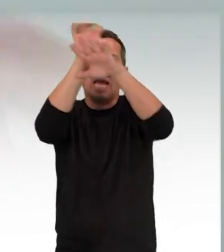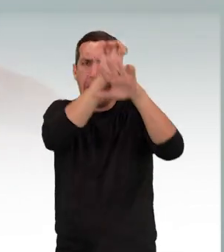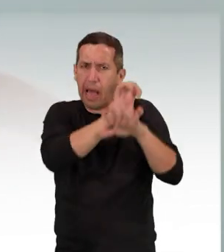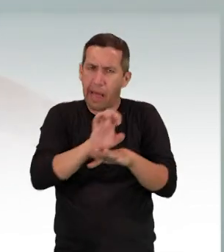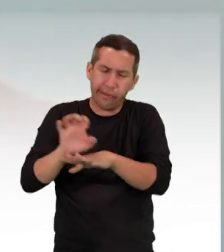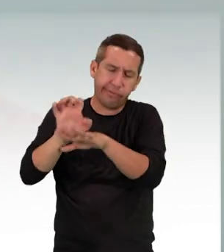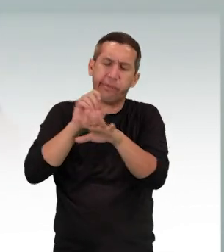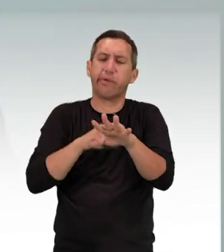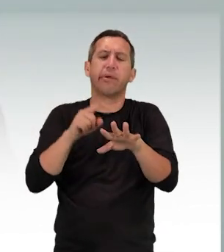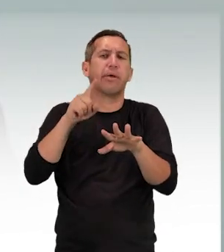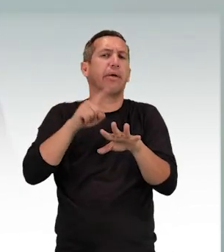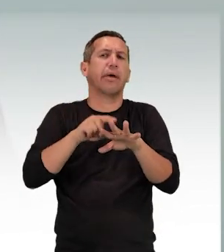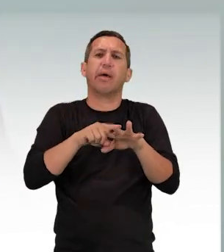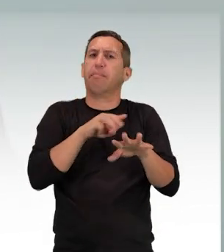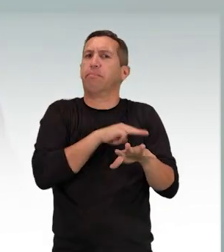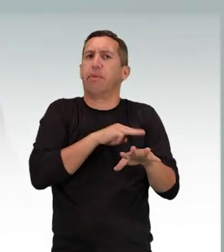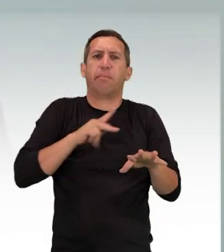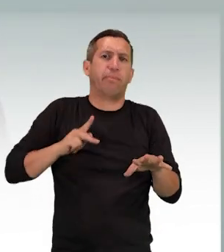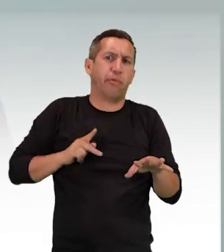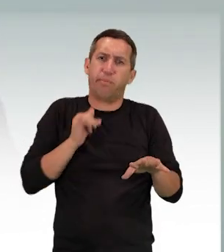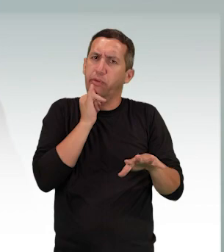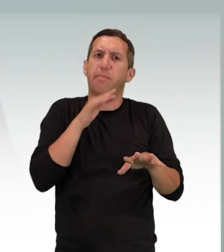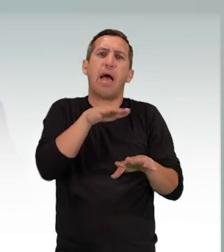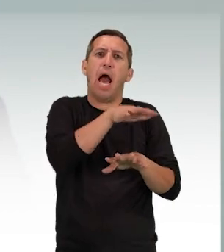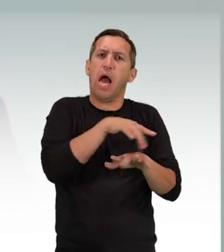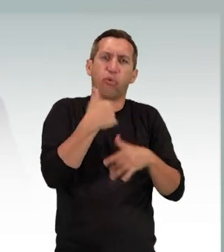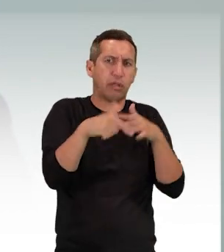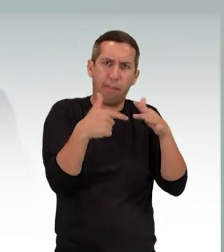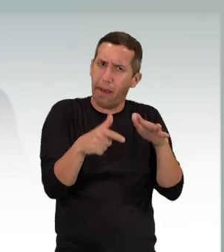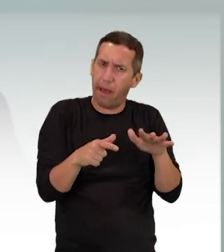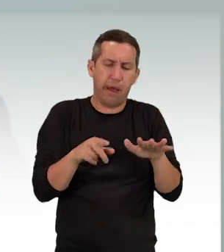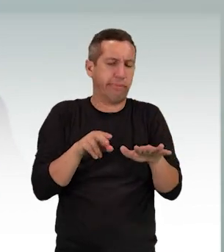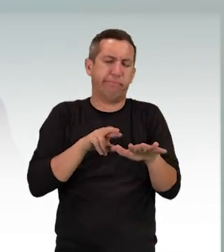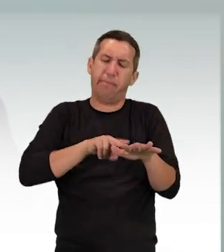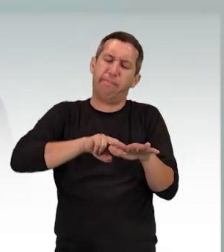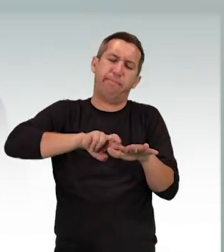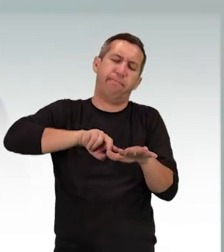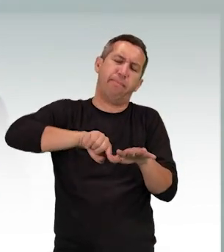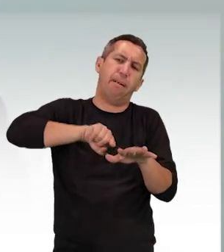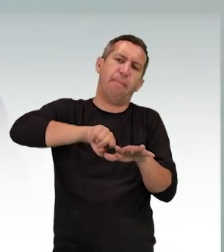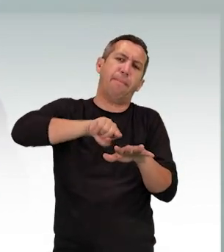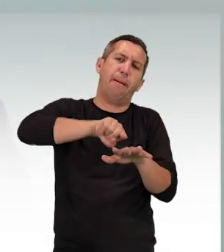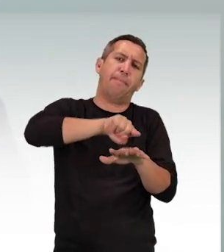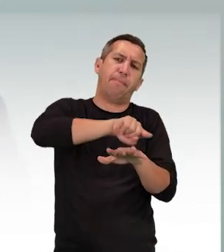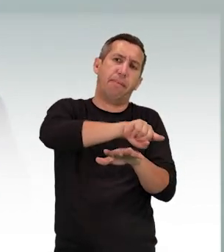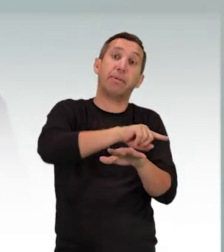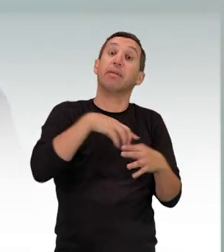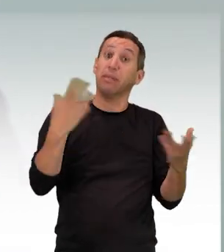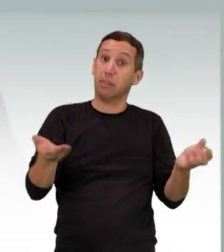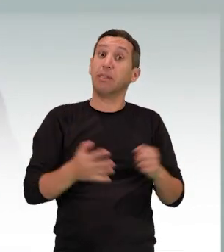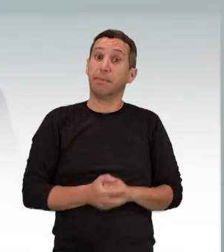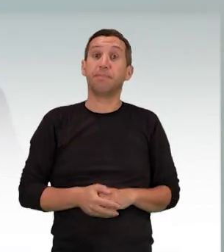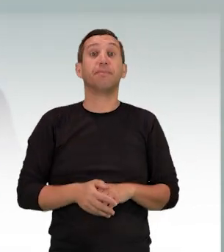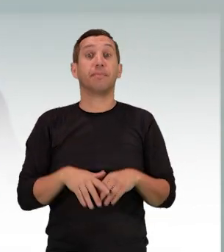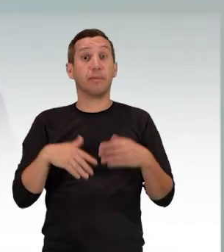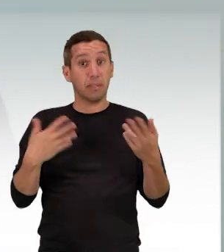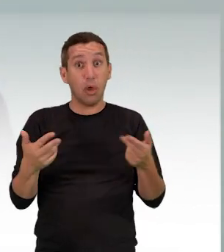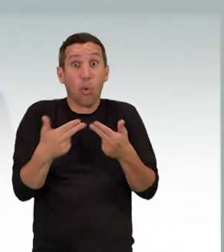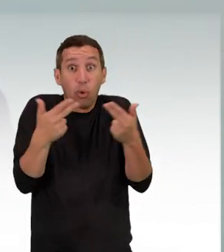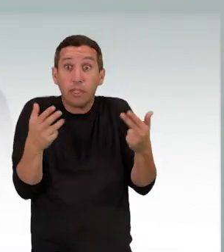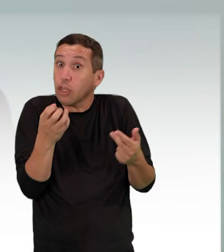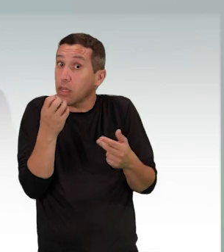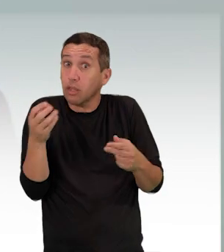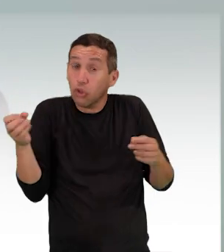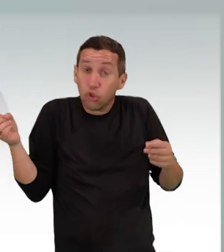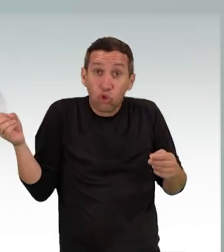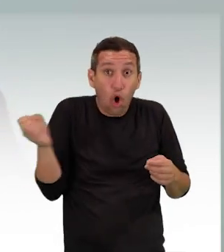da competência do Ministério Público Estadual, em assuntos da competência do Ministério Público do Trabalho em determinadas circunstâncias, e ao mesmo tempo